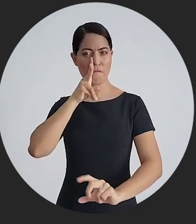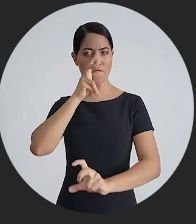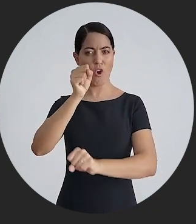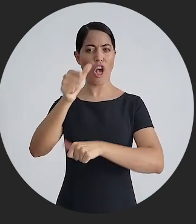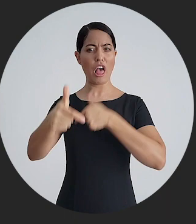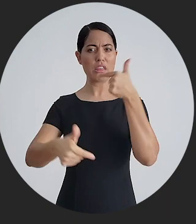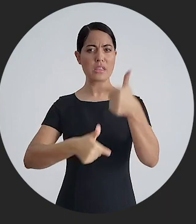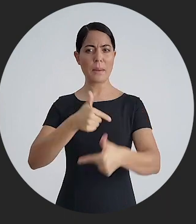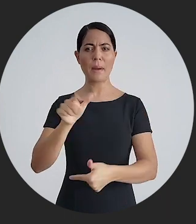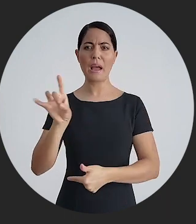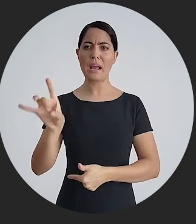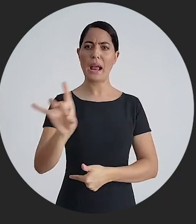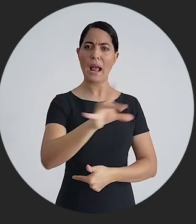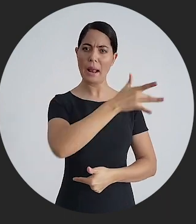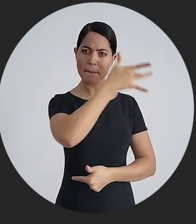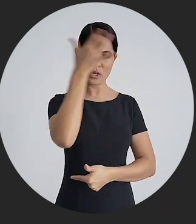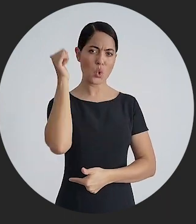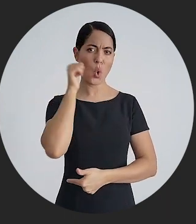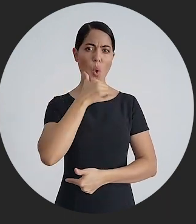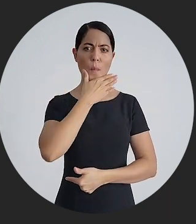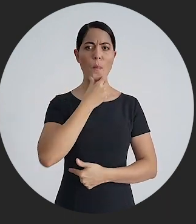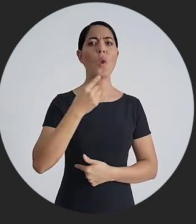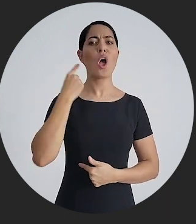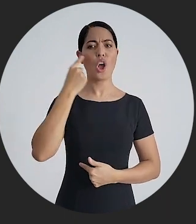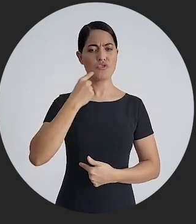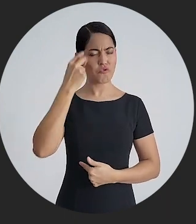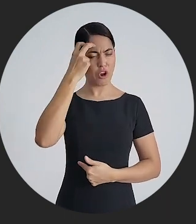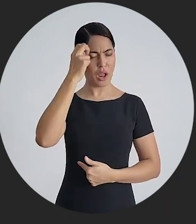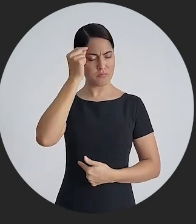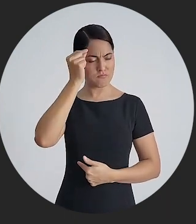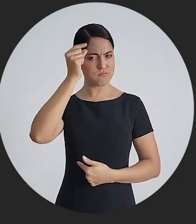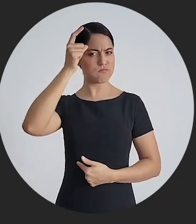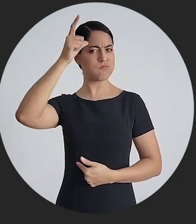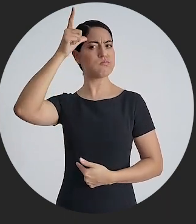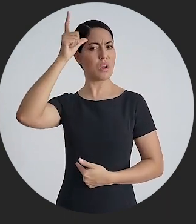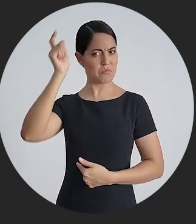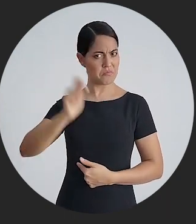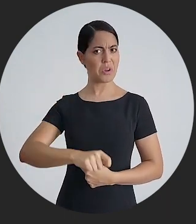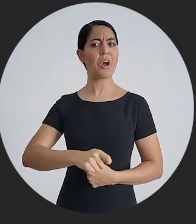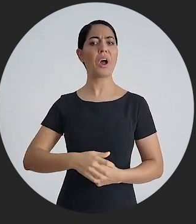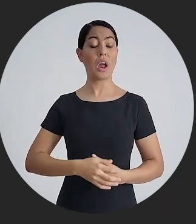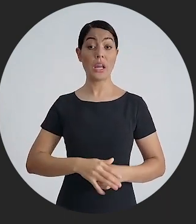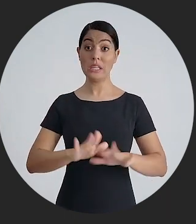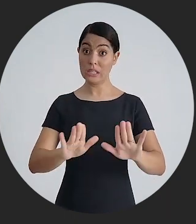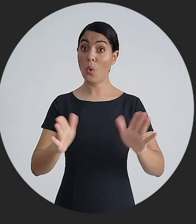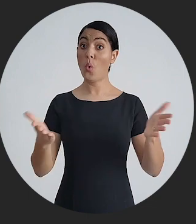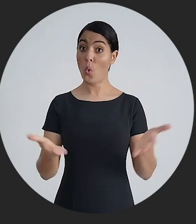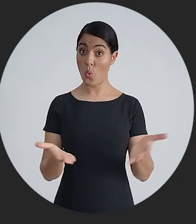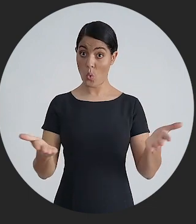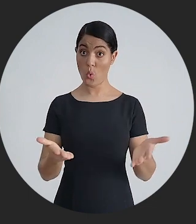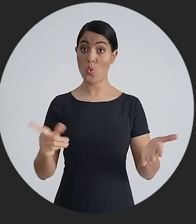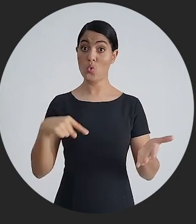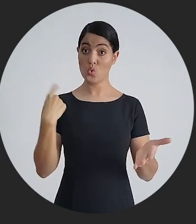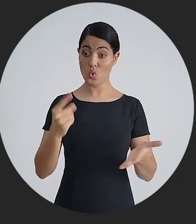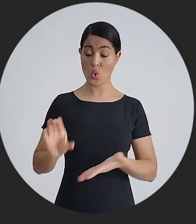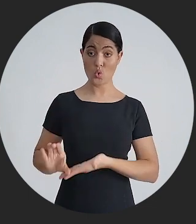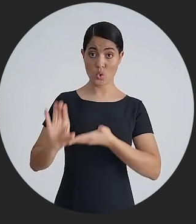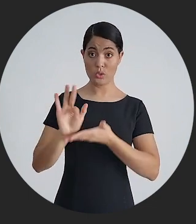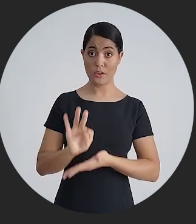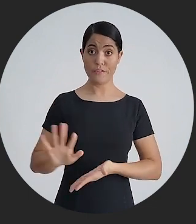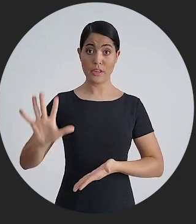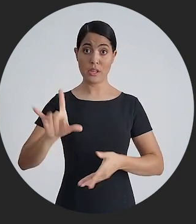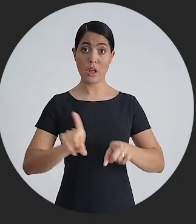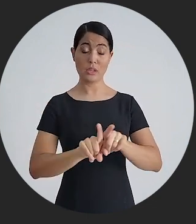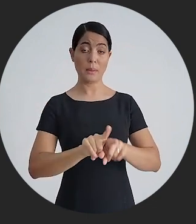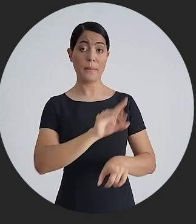o potencial intelectual de cada advogado e advogada. E é buscando nessa força que hoje